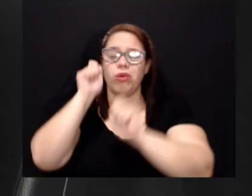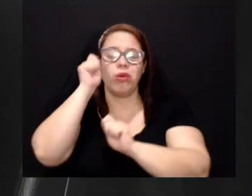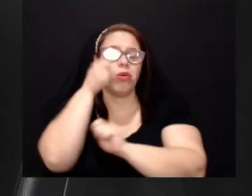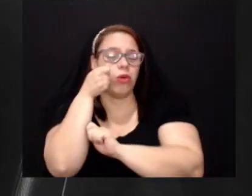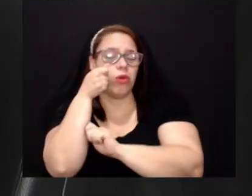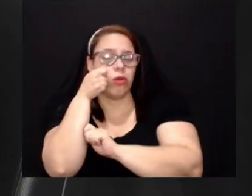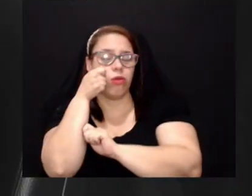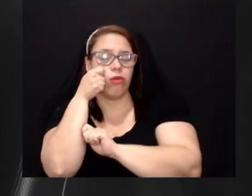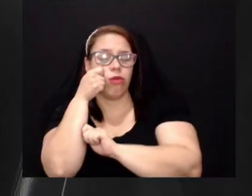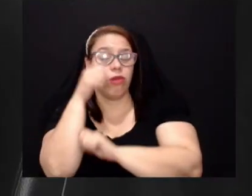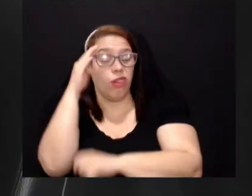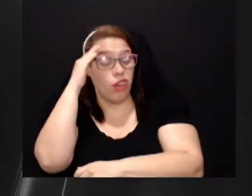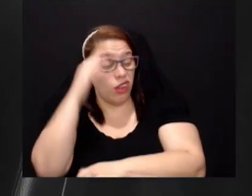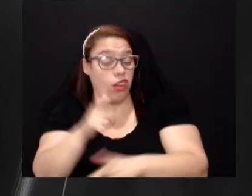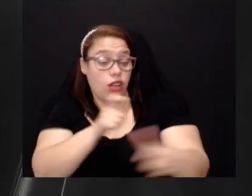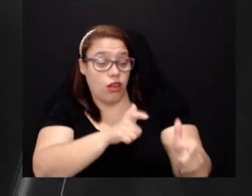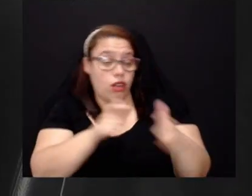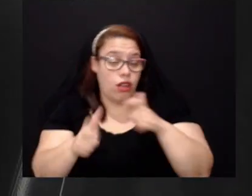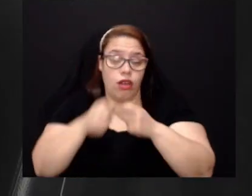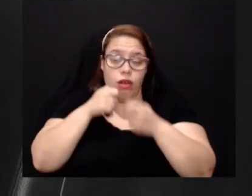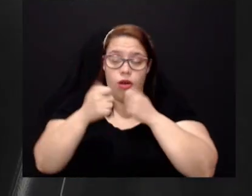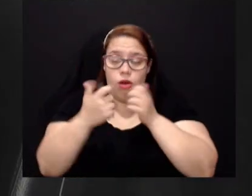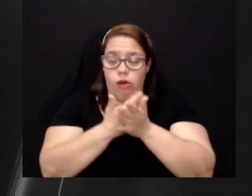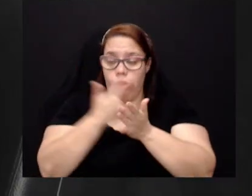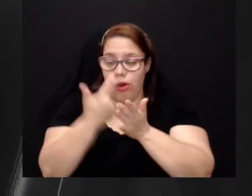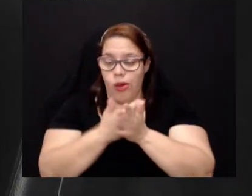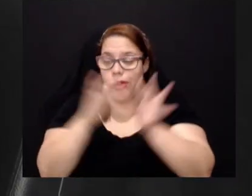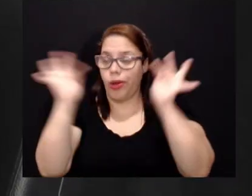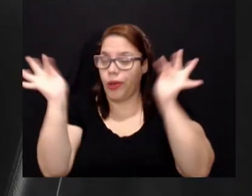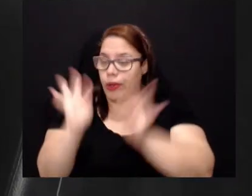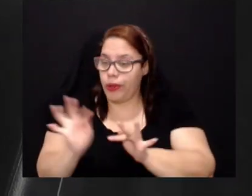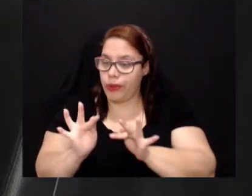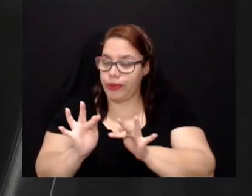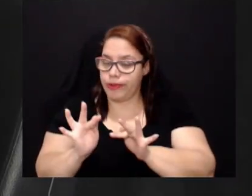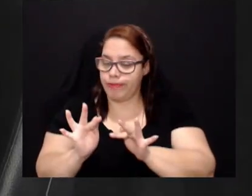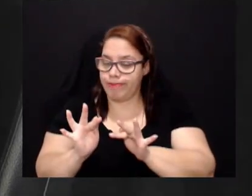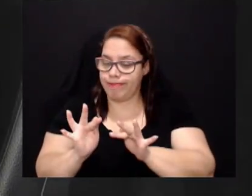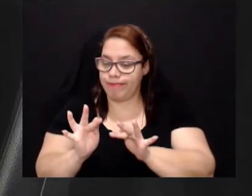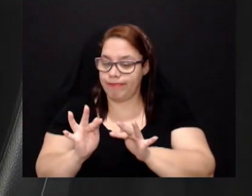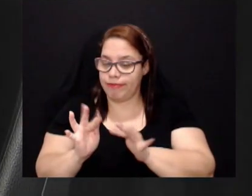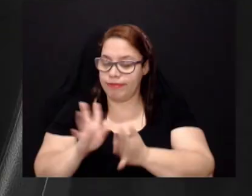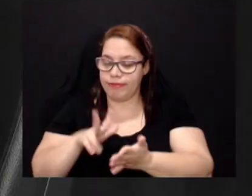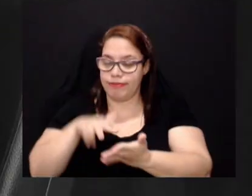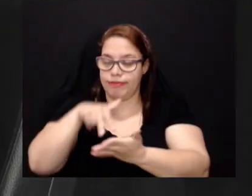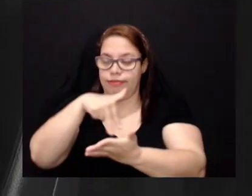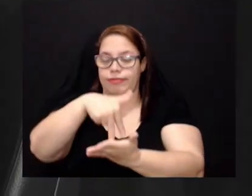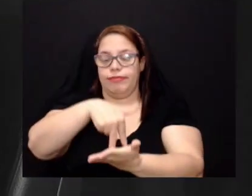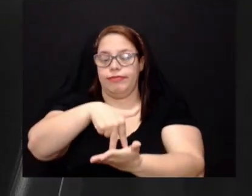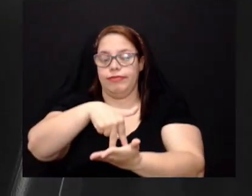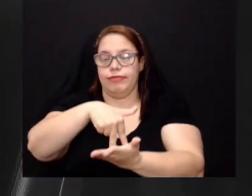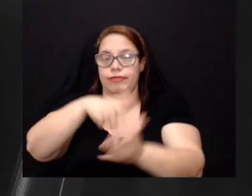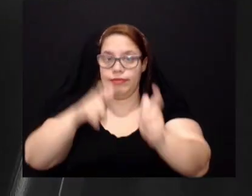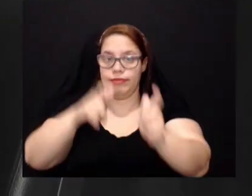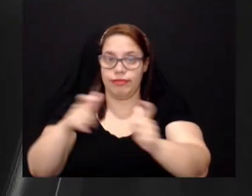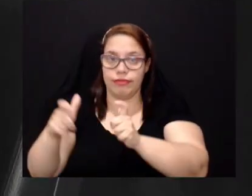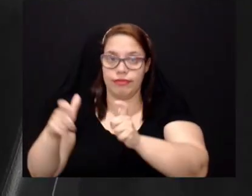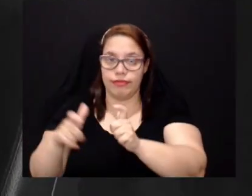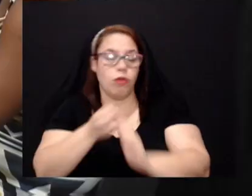nesse espaço do jornalismo. Então eu fico muito feliz de poder estar ocupando esse espaço. Muito né?